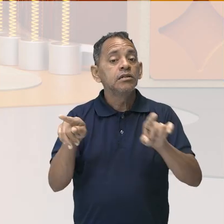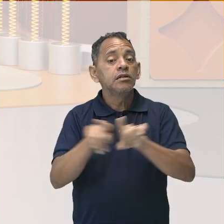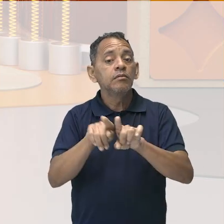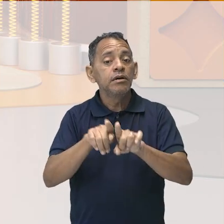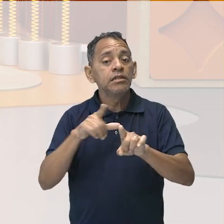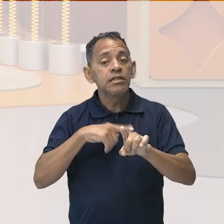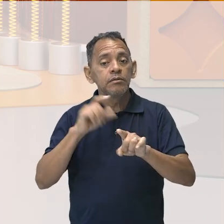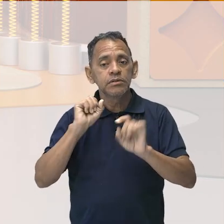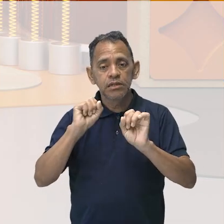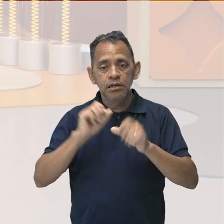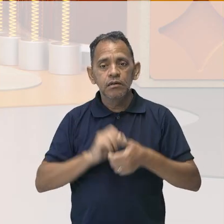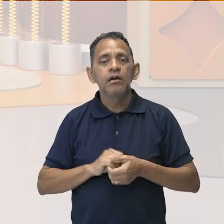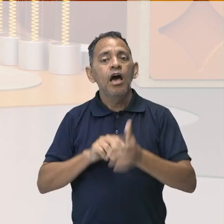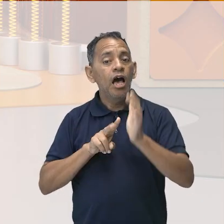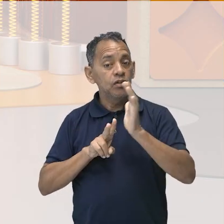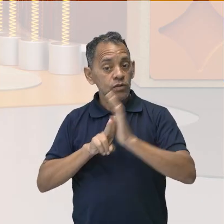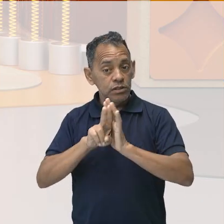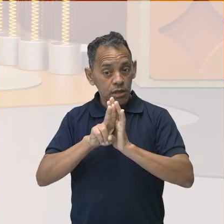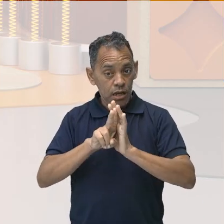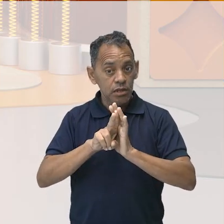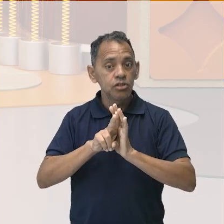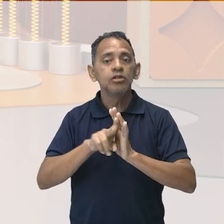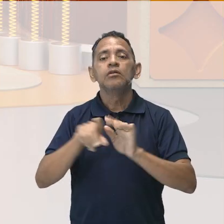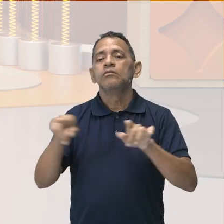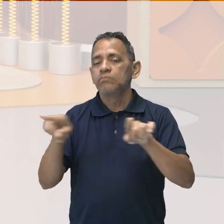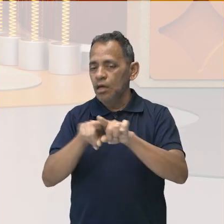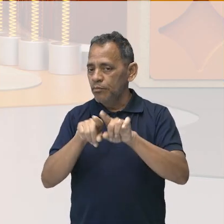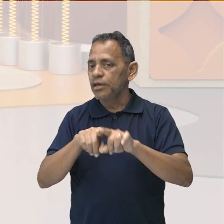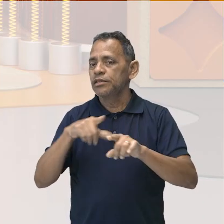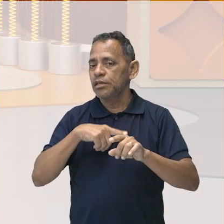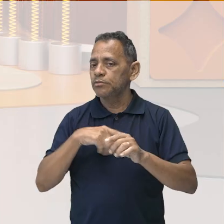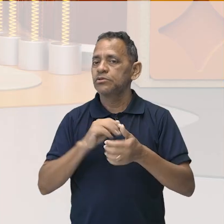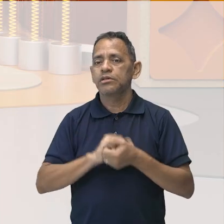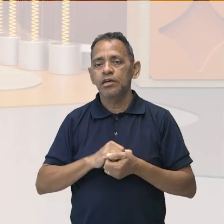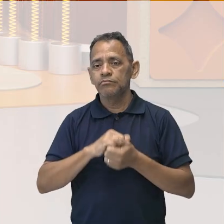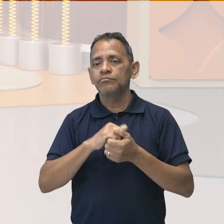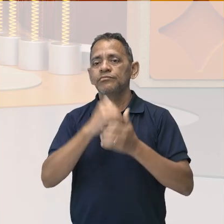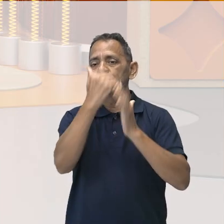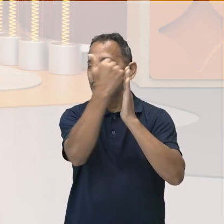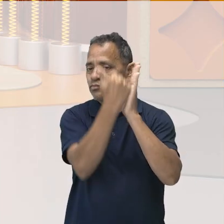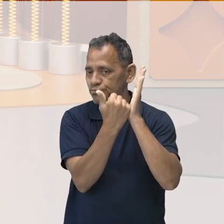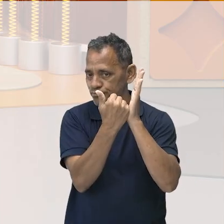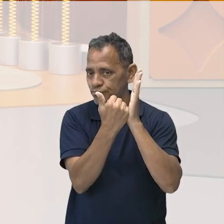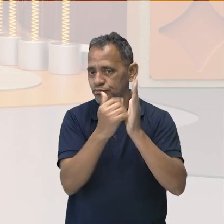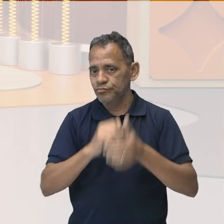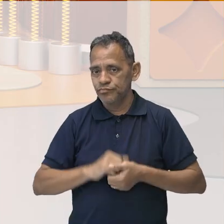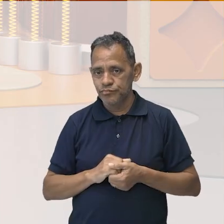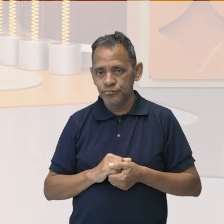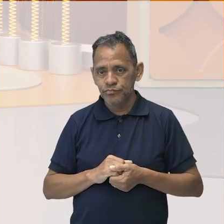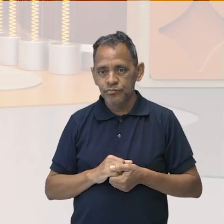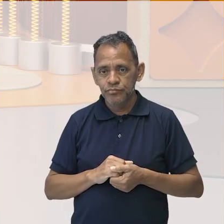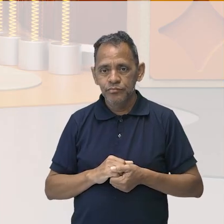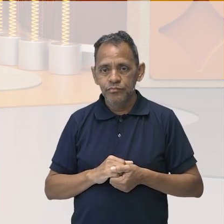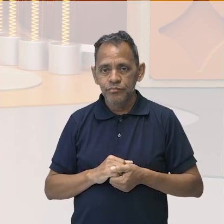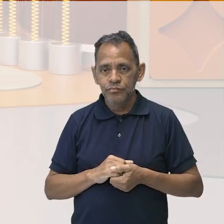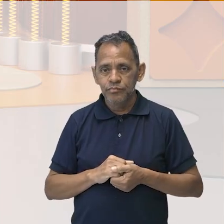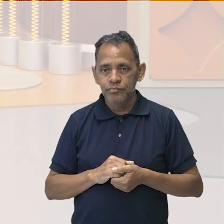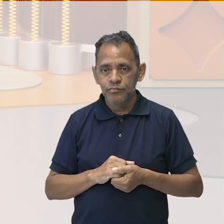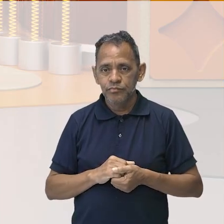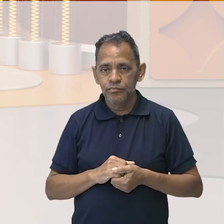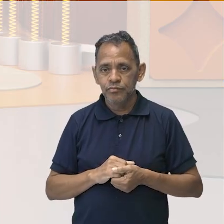as vantagens, mas também vamos ter as desvantagens. E quais serão essas desvantagens, gente, do